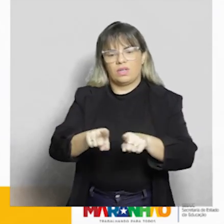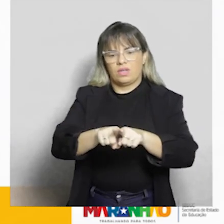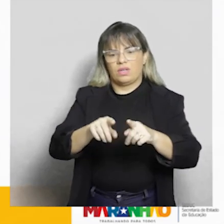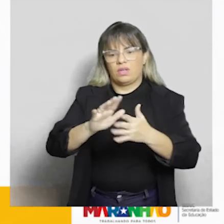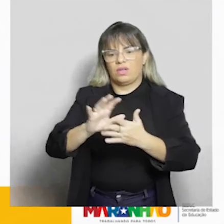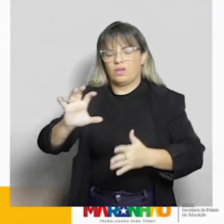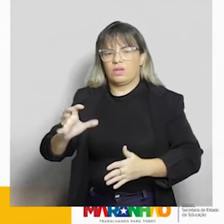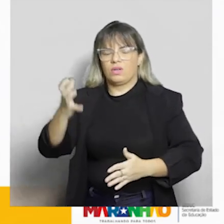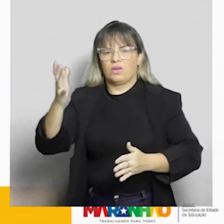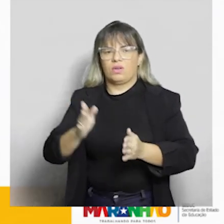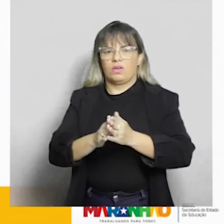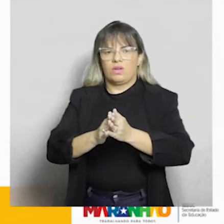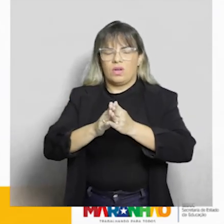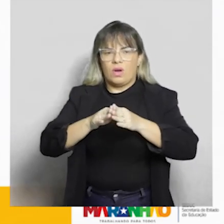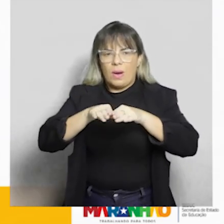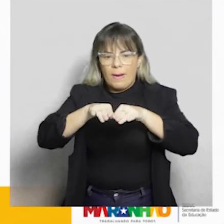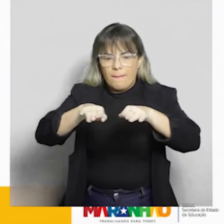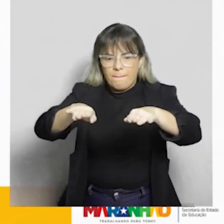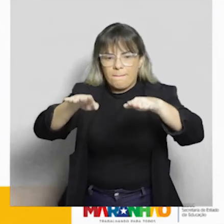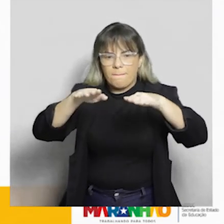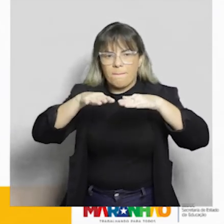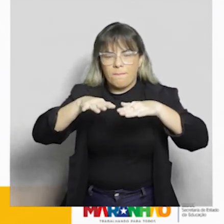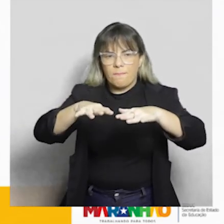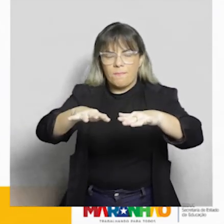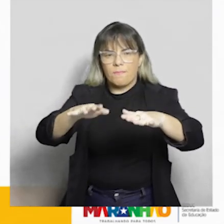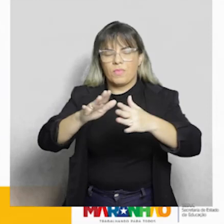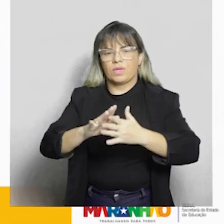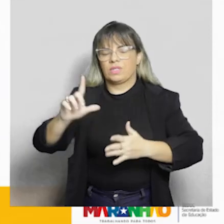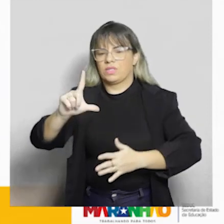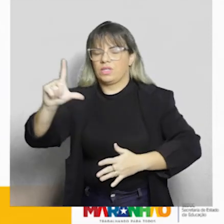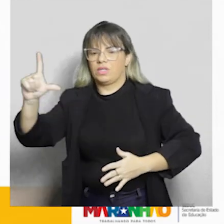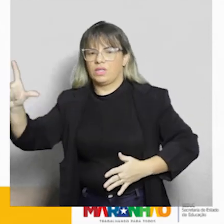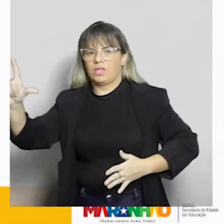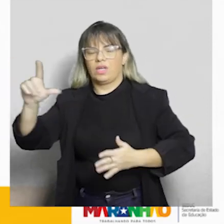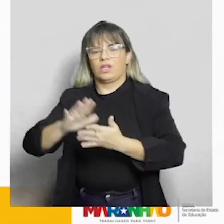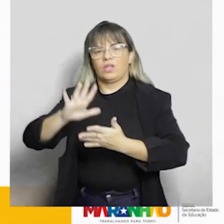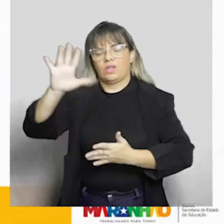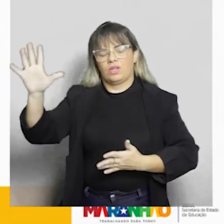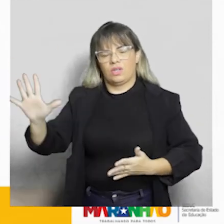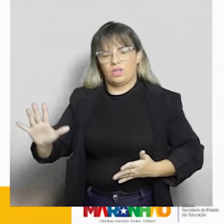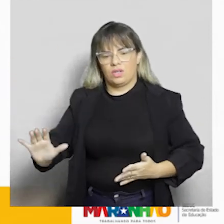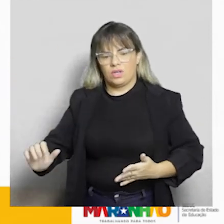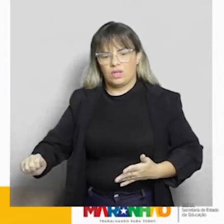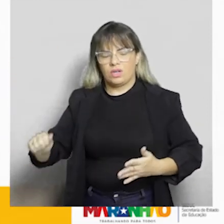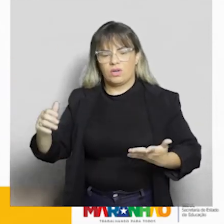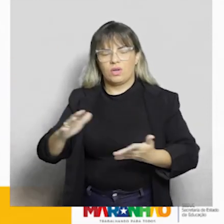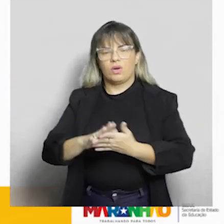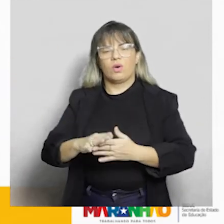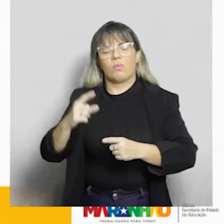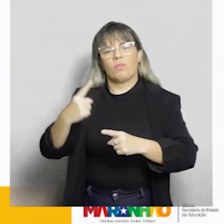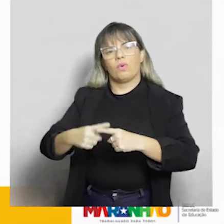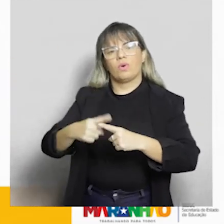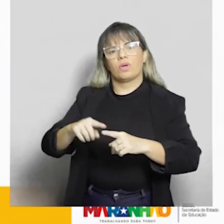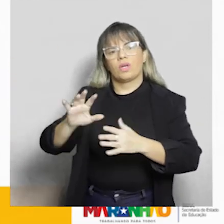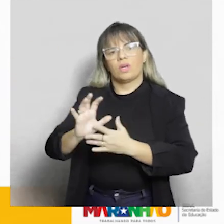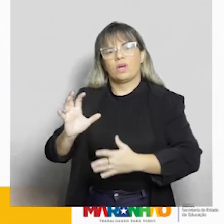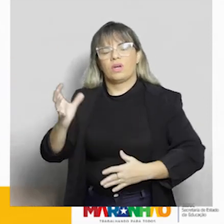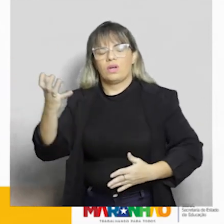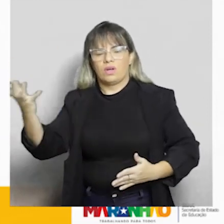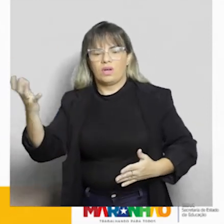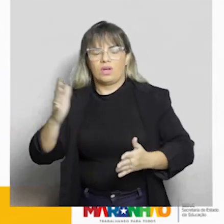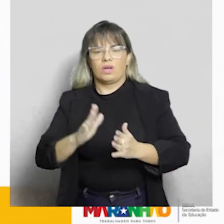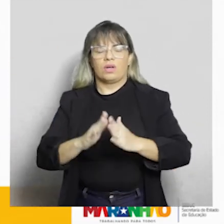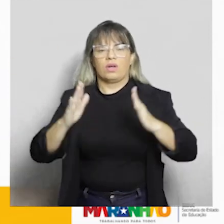a separação, esse movimento que ocorre no chifre da África, é causado pelo quê? Que está fazendo a casa de Eliud se